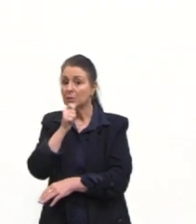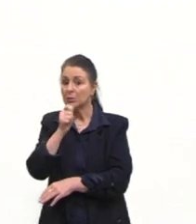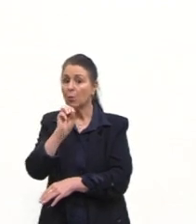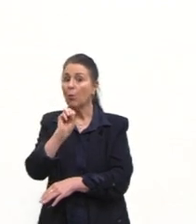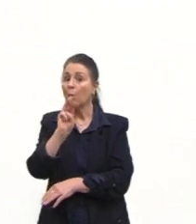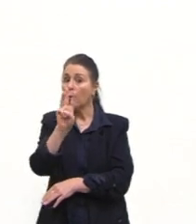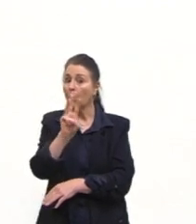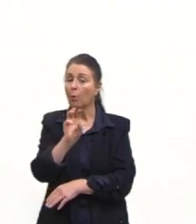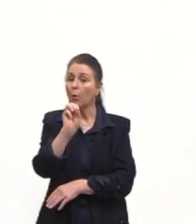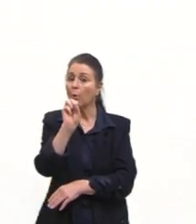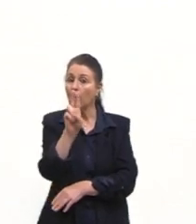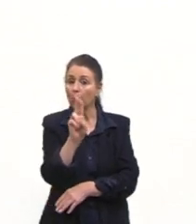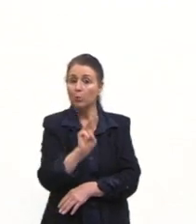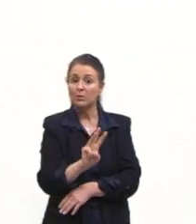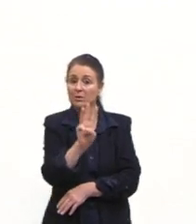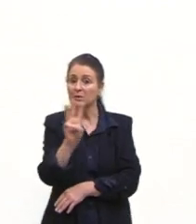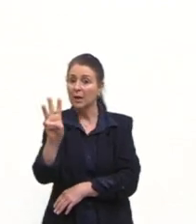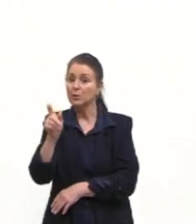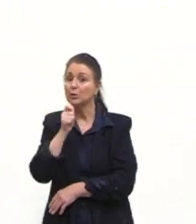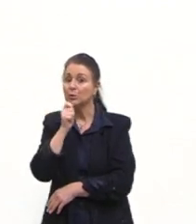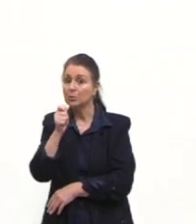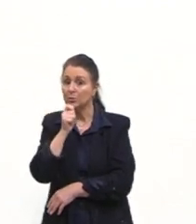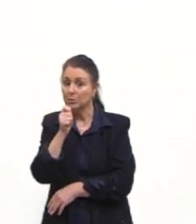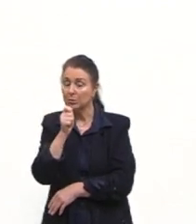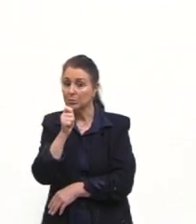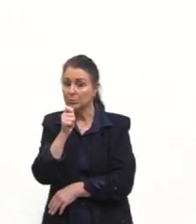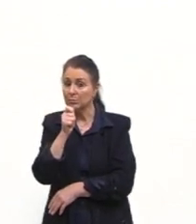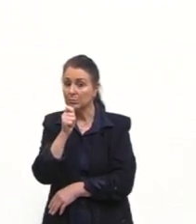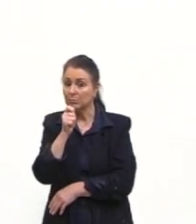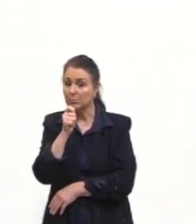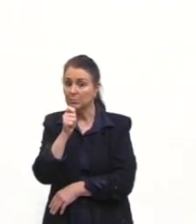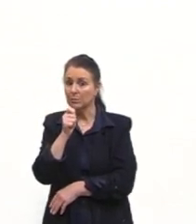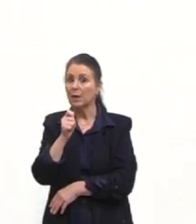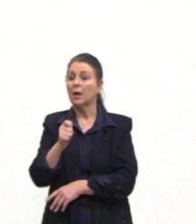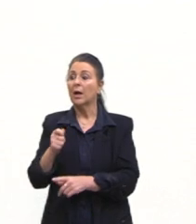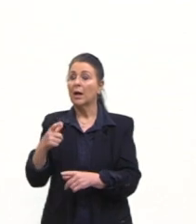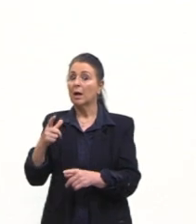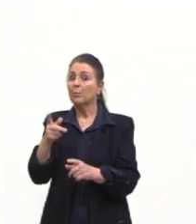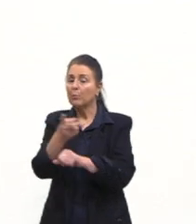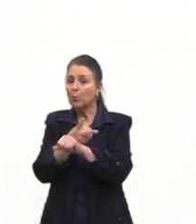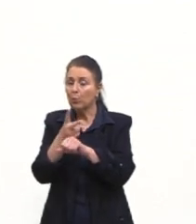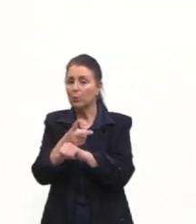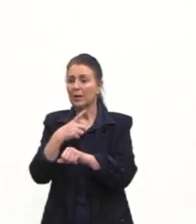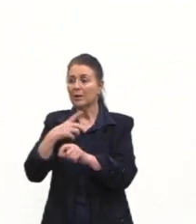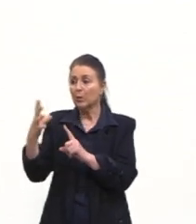científicos, né? Procure informação de quem tem domínio sobre o que está falando.